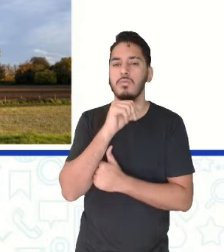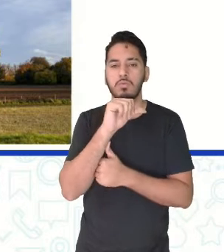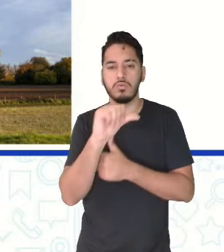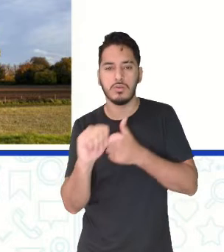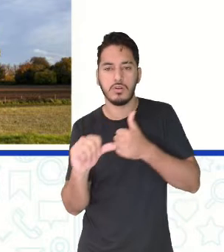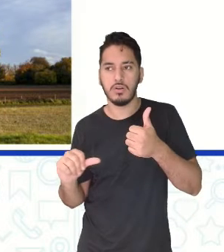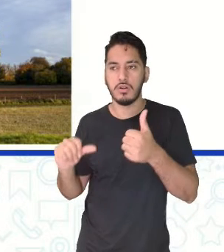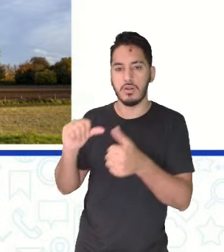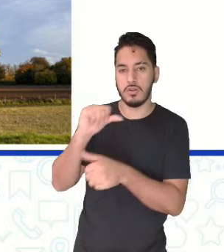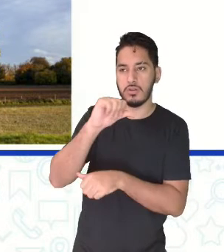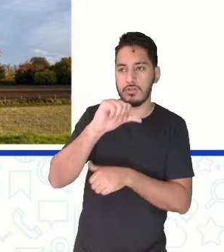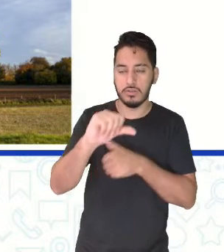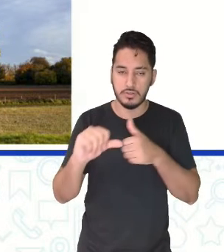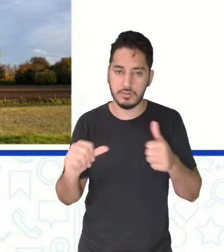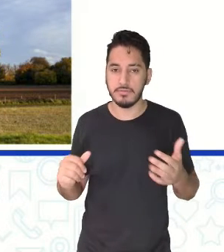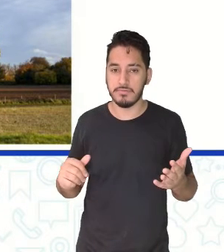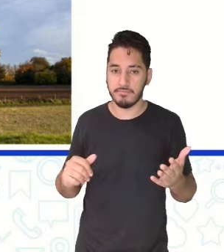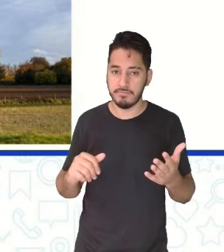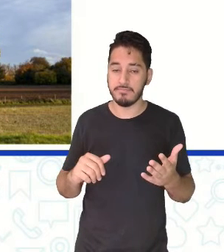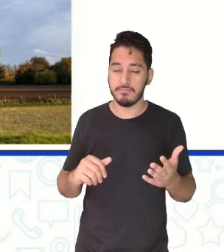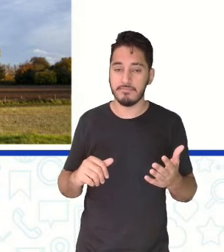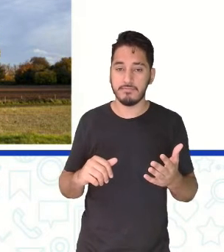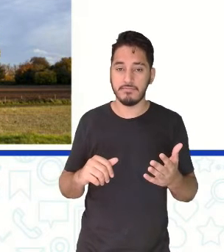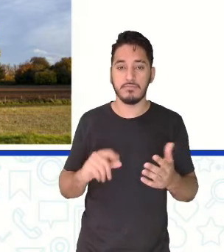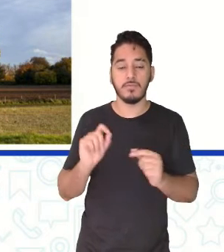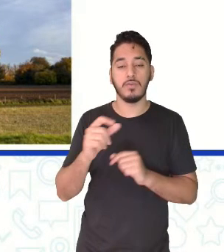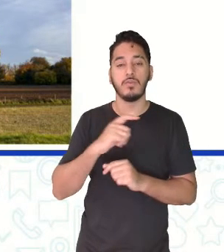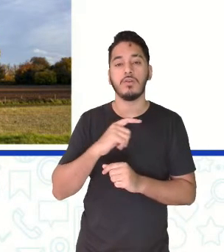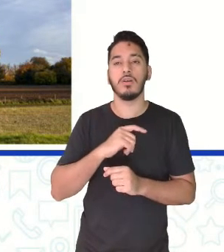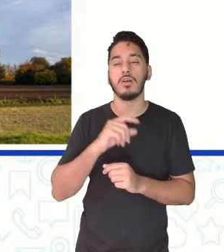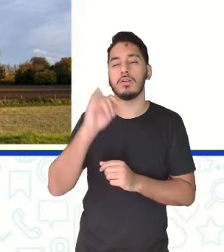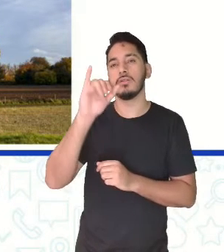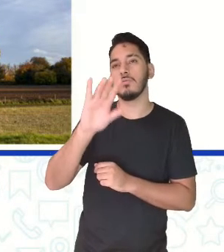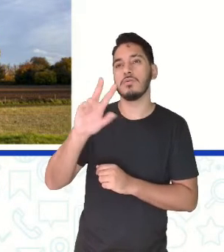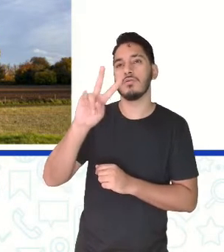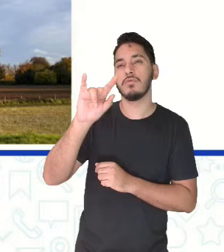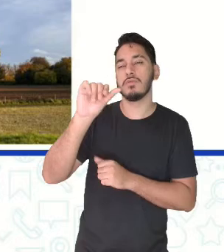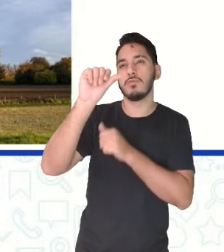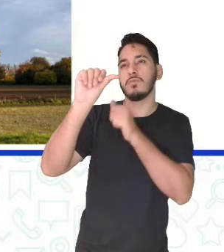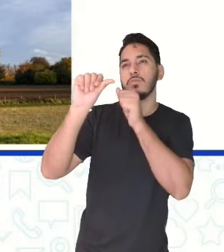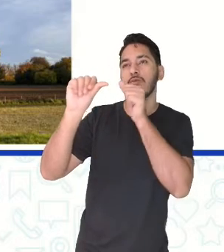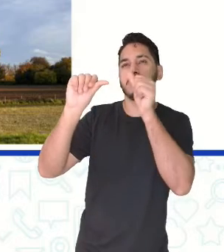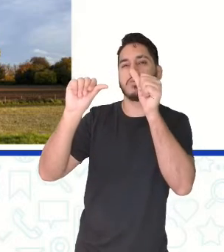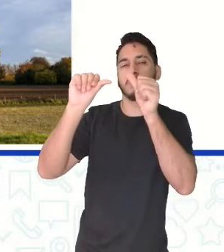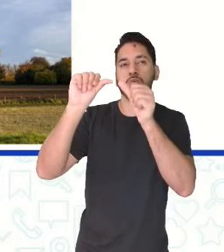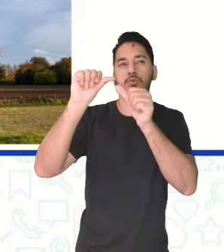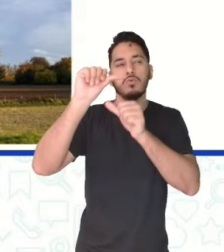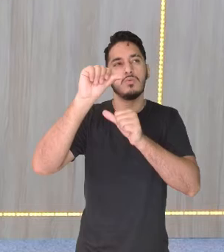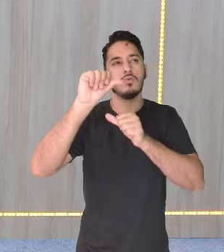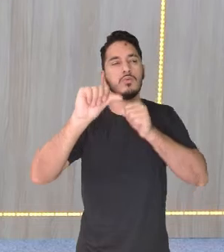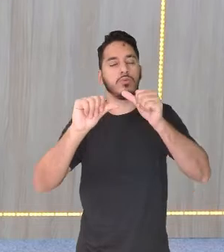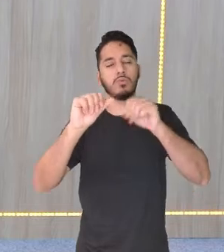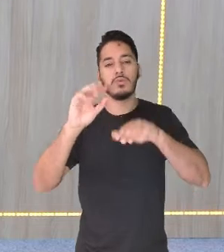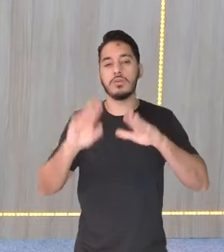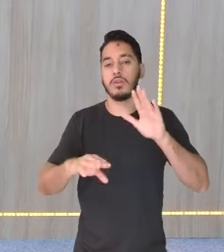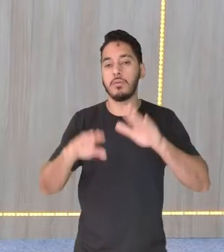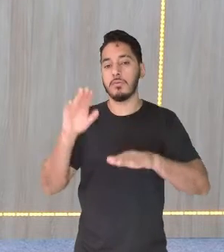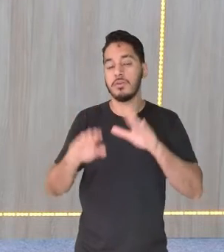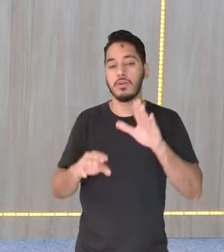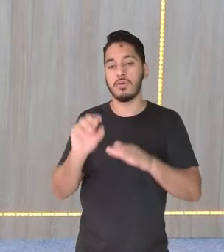da estação do ano, como também as paisagens elas vão se modificando de acordo